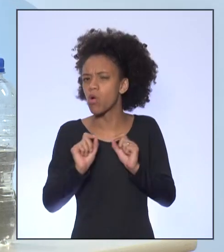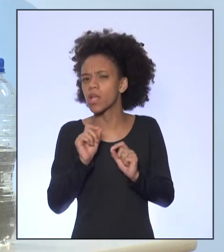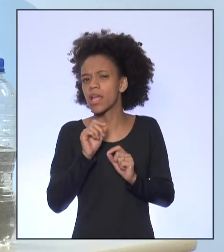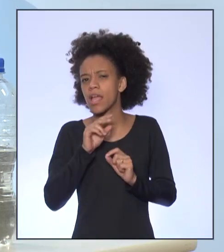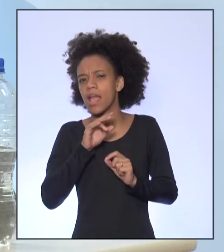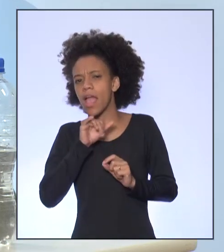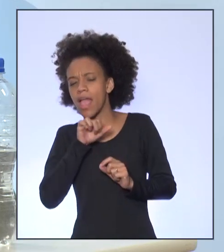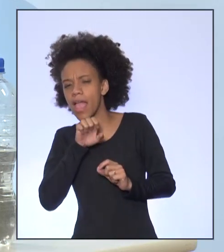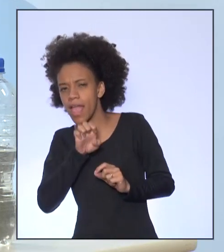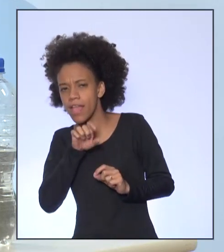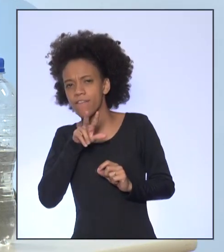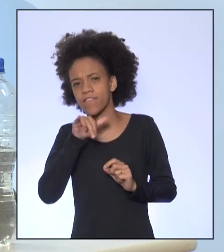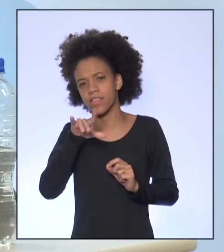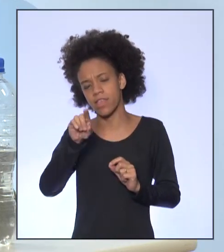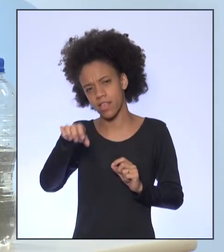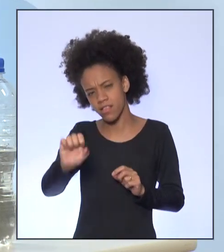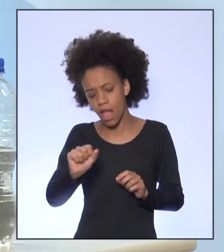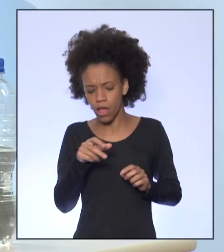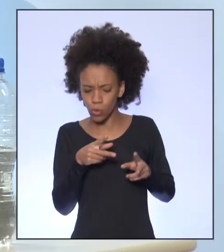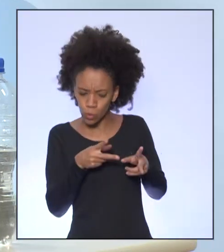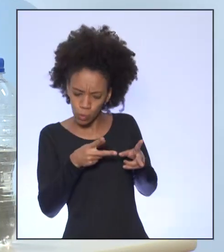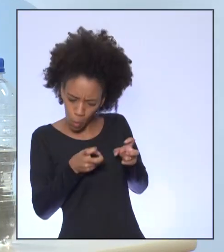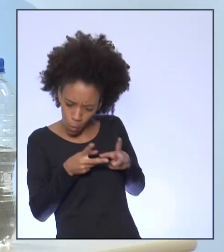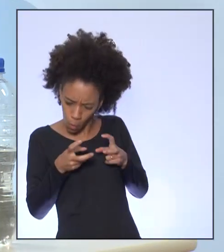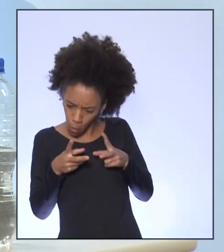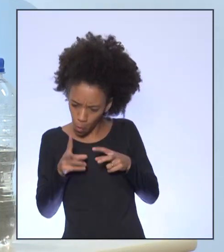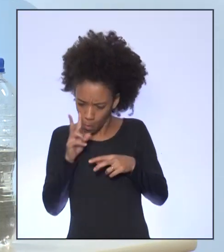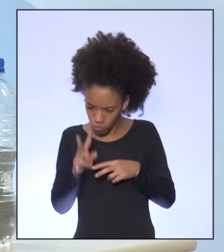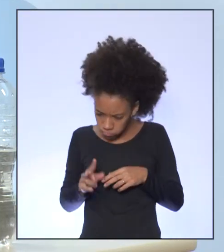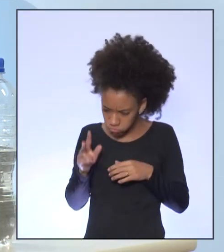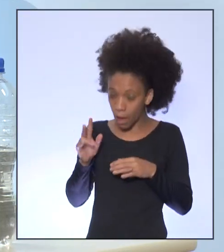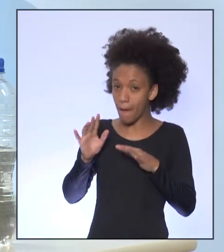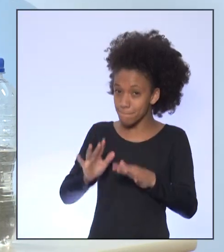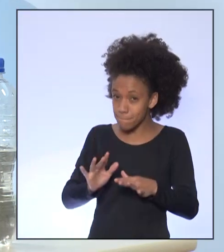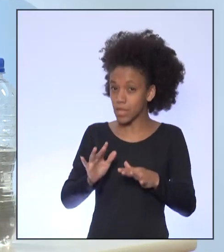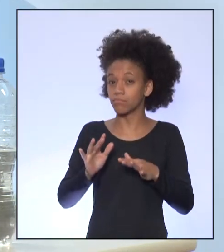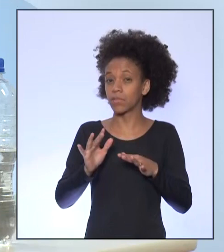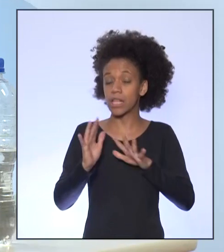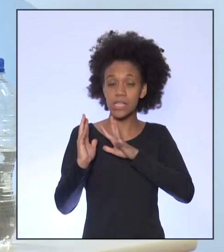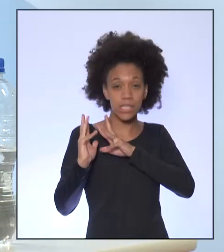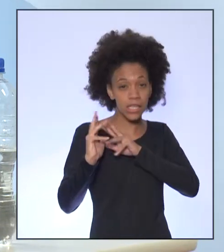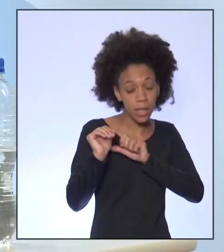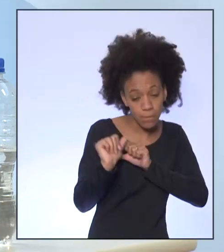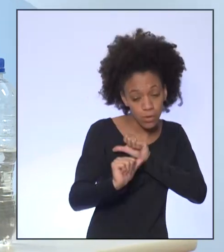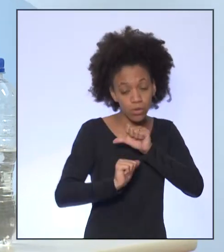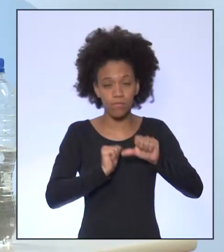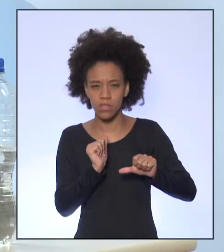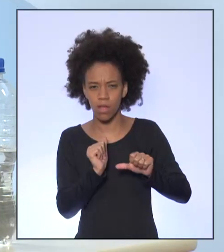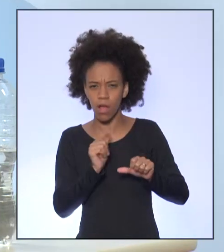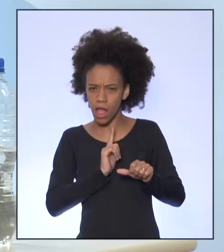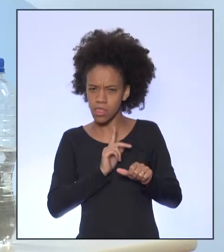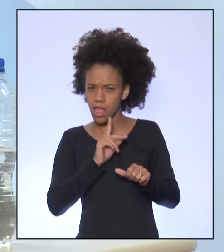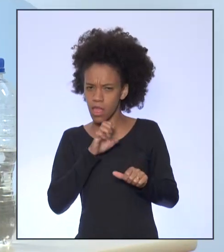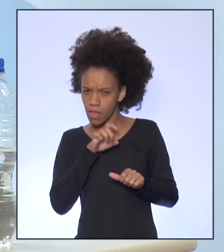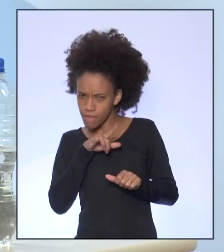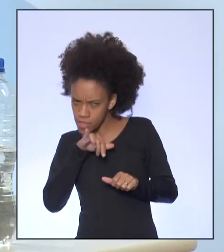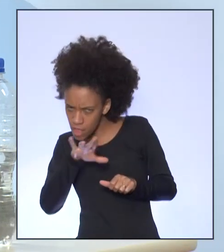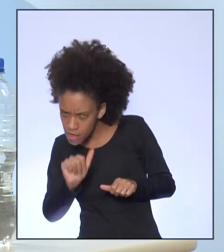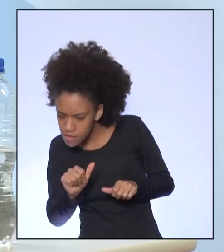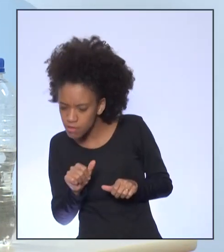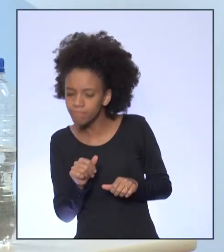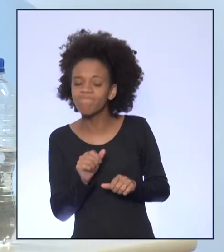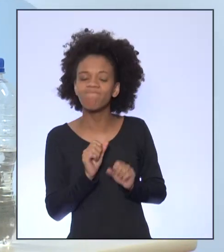São as coisas que a gente consegue ver que muda. Toda transformação química, ela tem evidências?